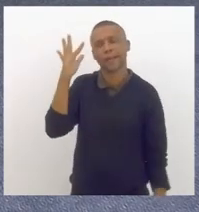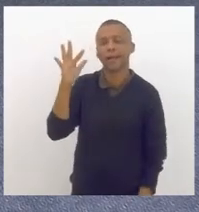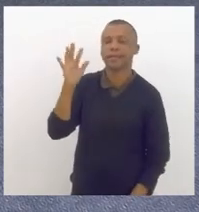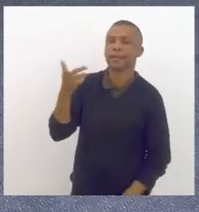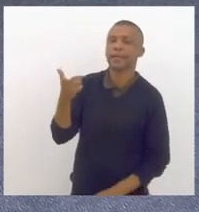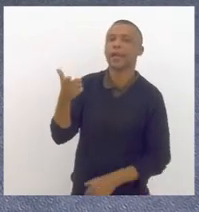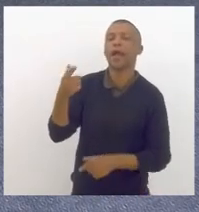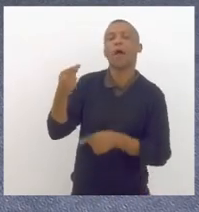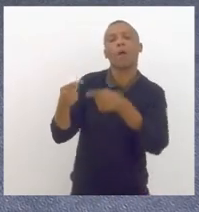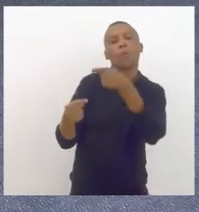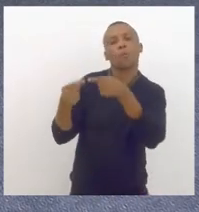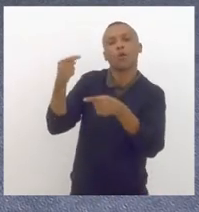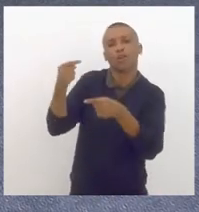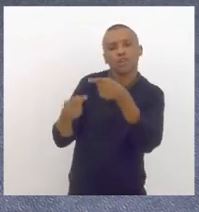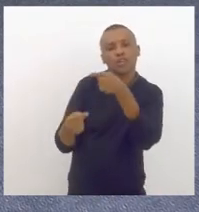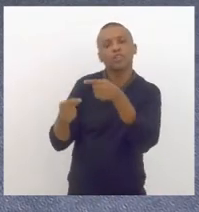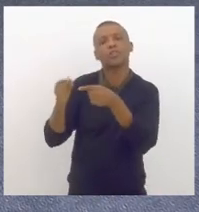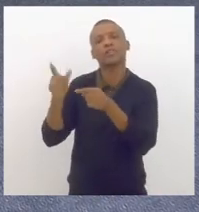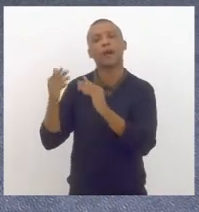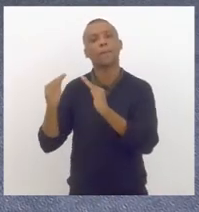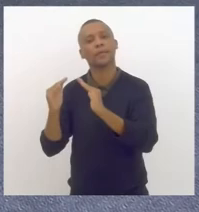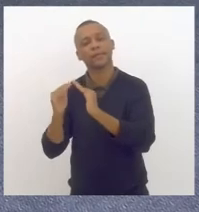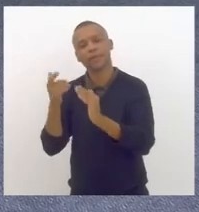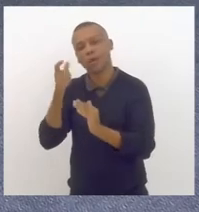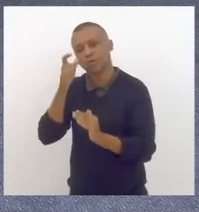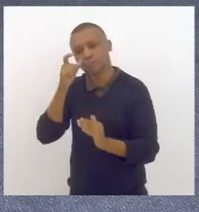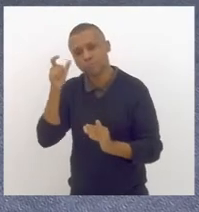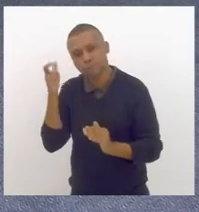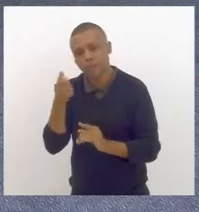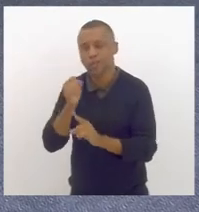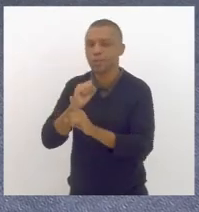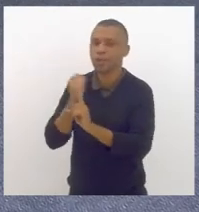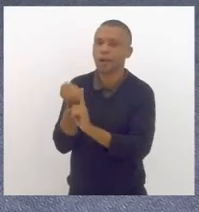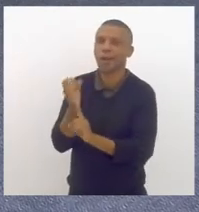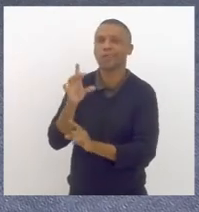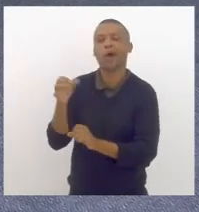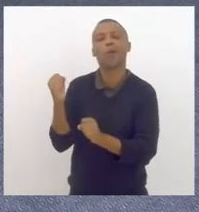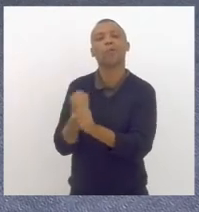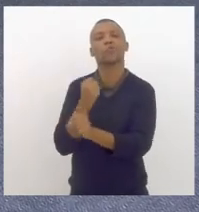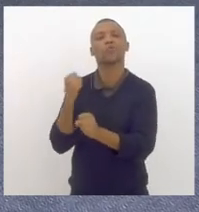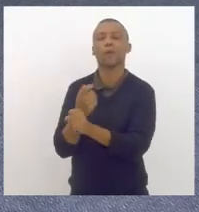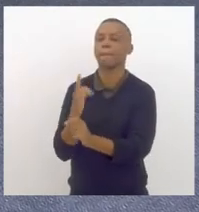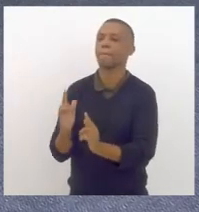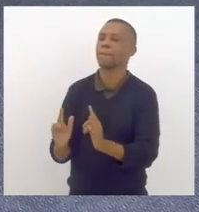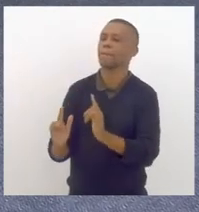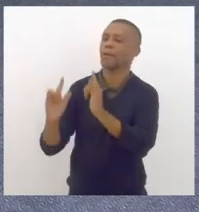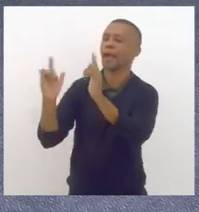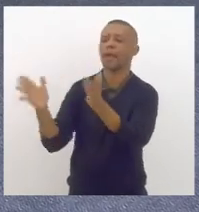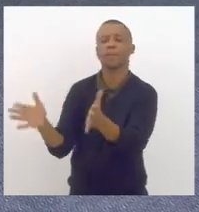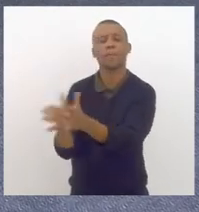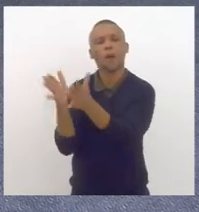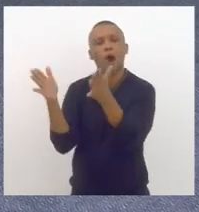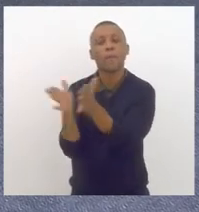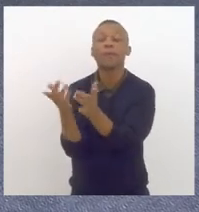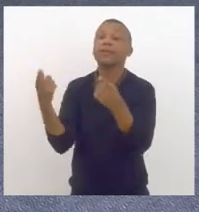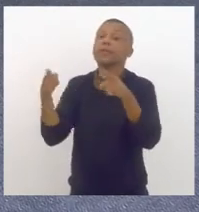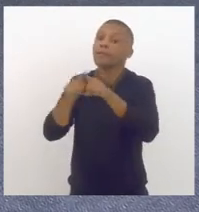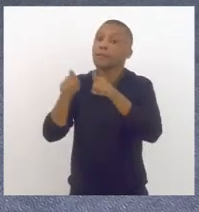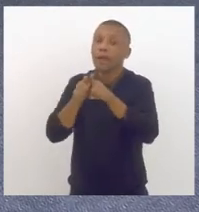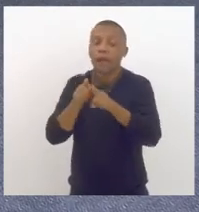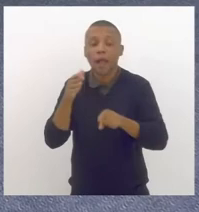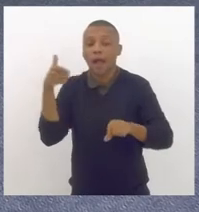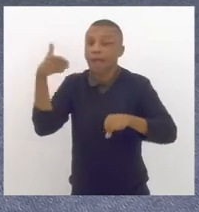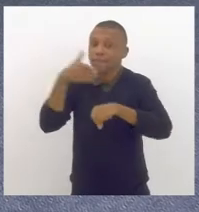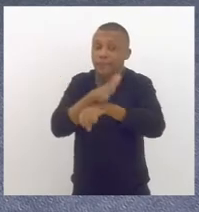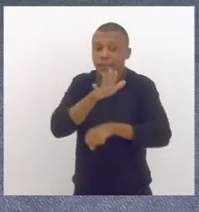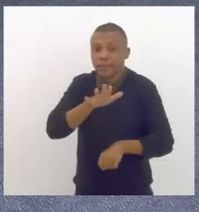só construir prédio e conjunto habitacional. É também intervir nos lugares onde a população pobre mora,